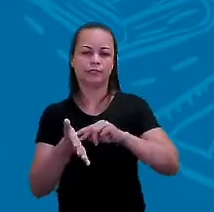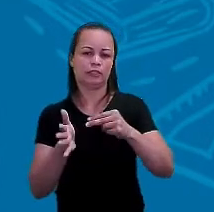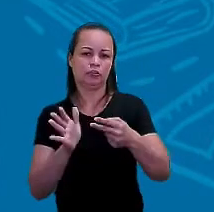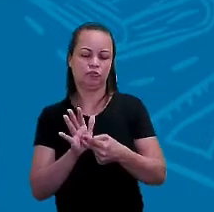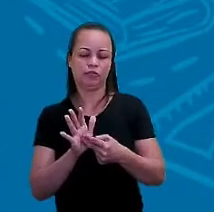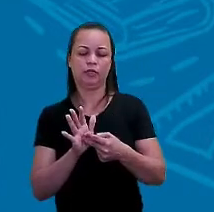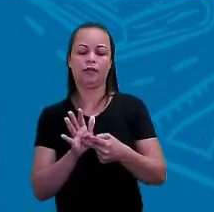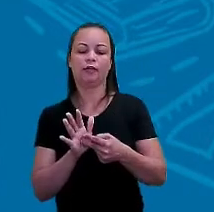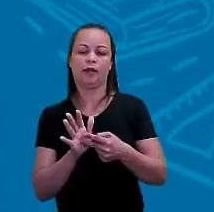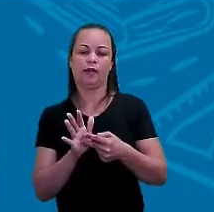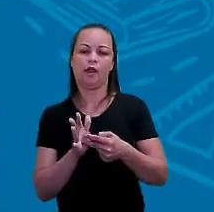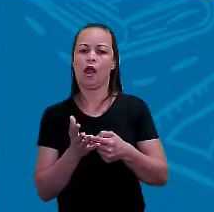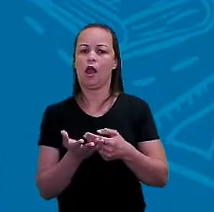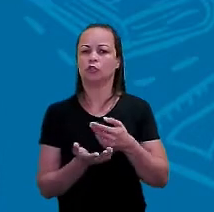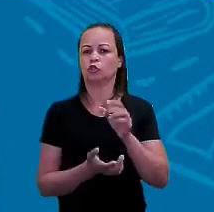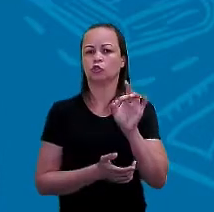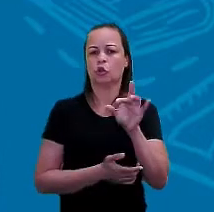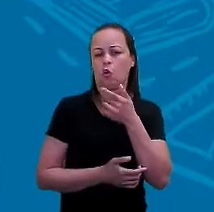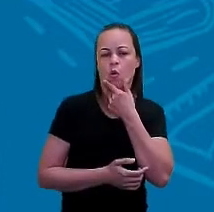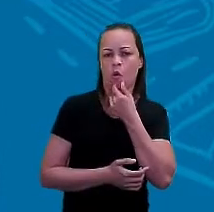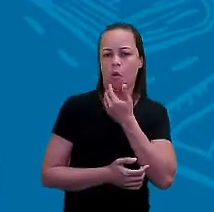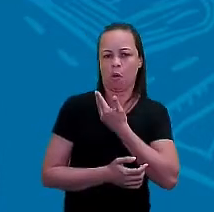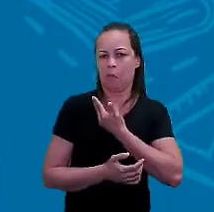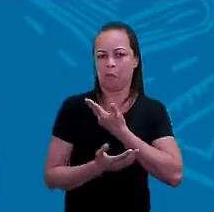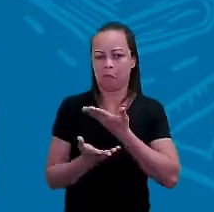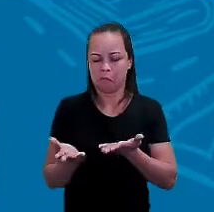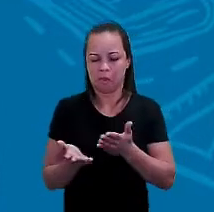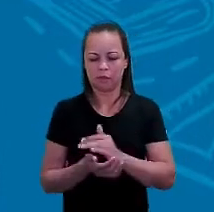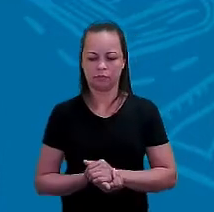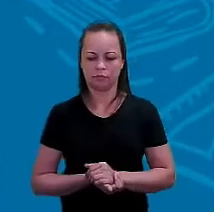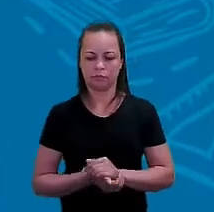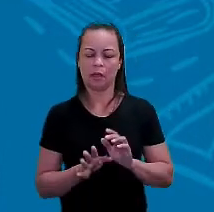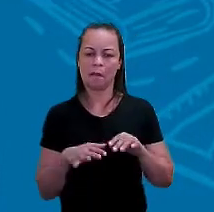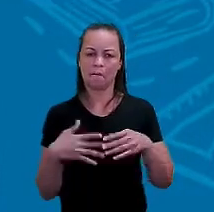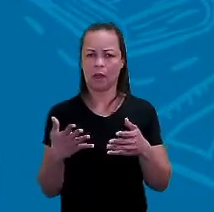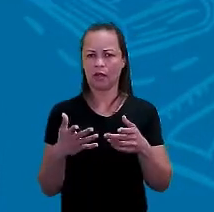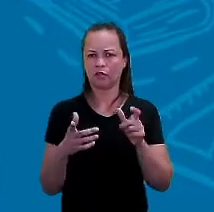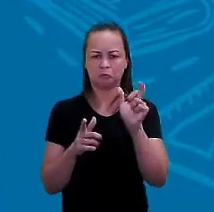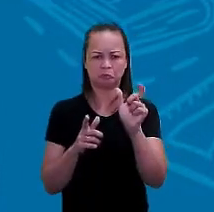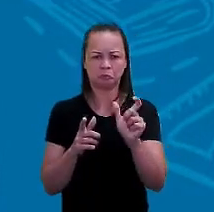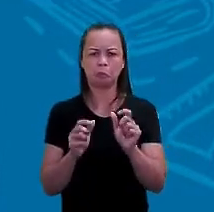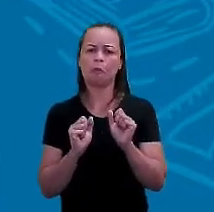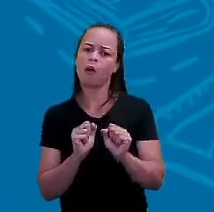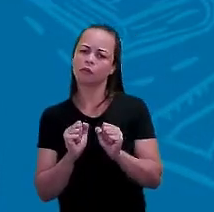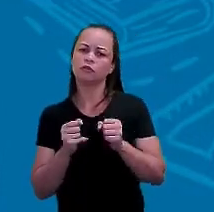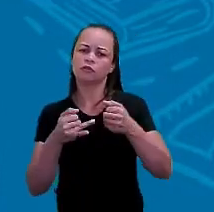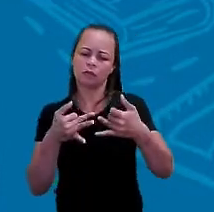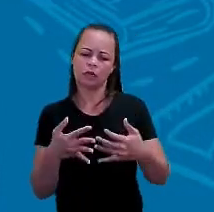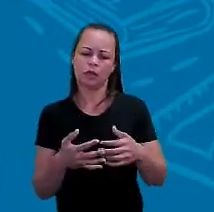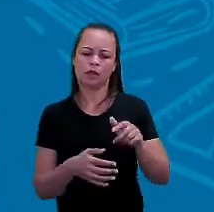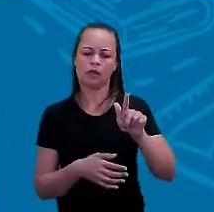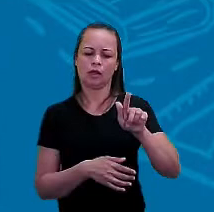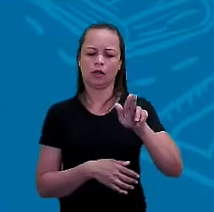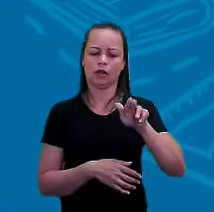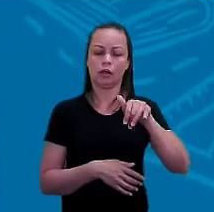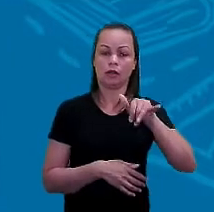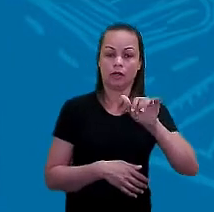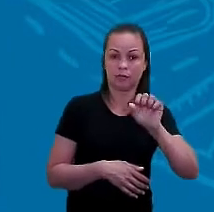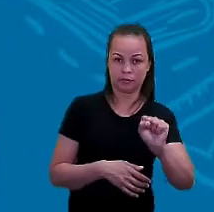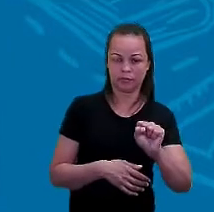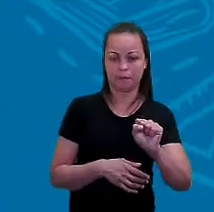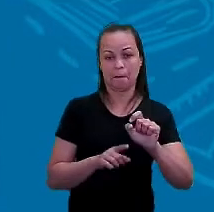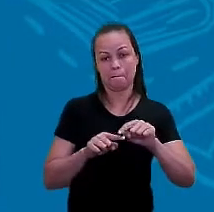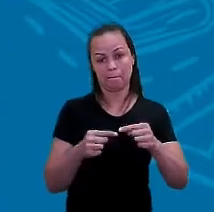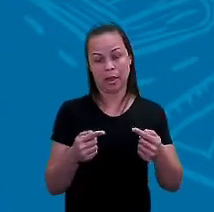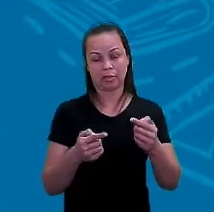né? Mas, algumas situações você pode dizer, hey guys, oi, como você diz, oi galera, tudo bem? Mas algumas